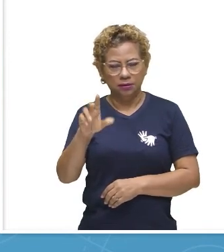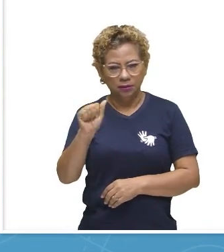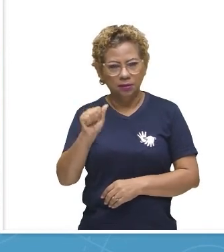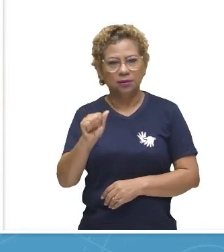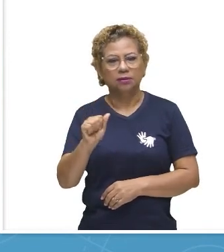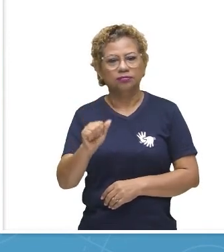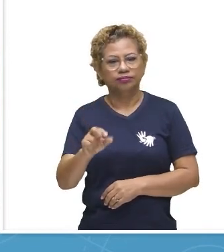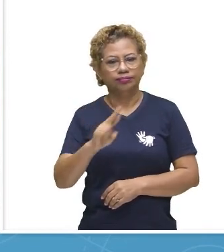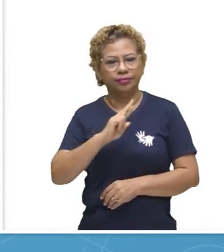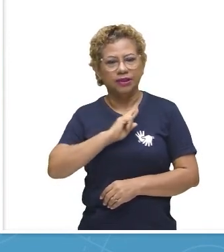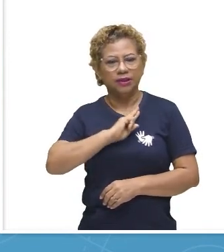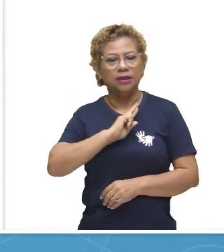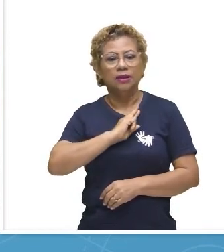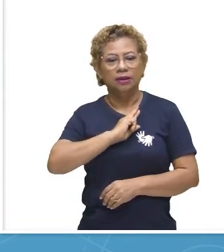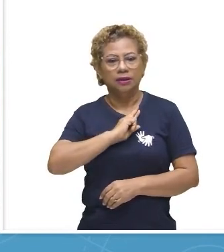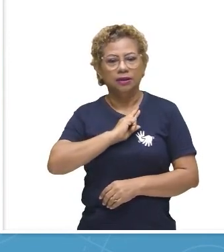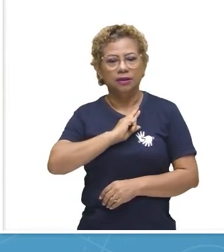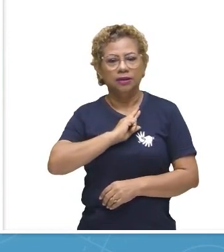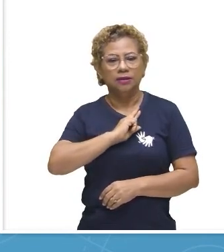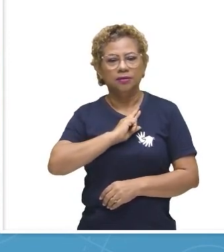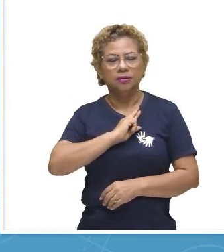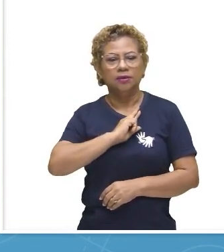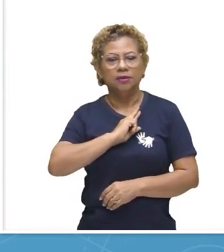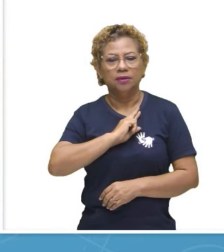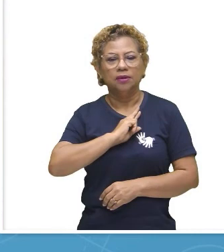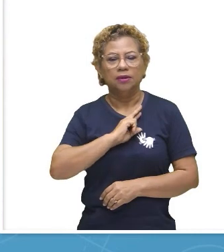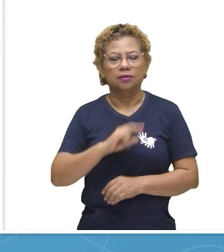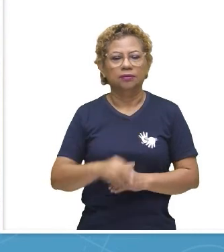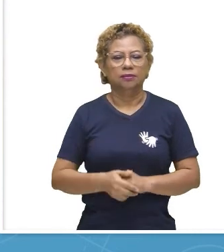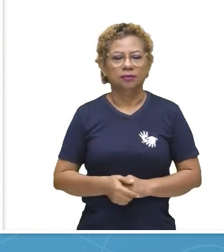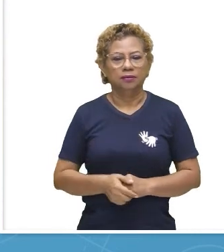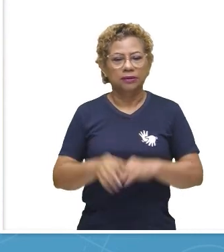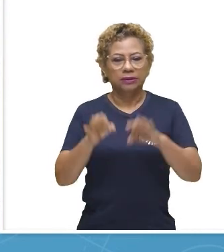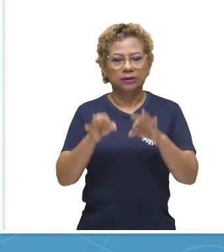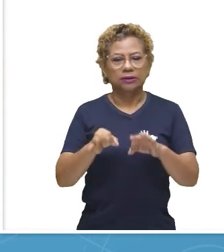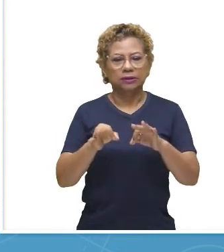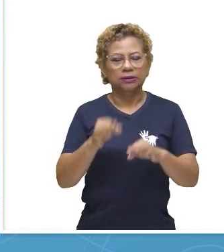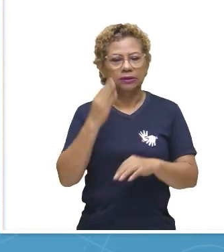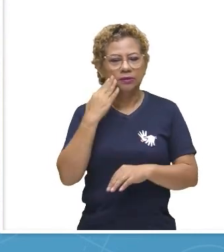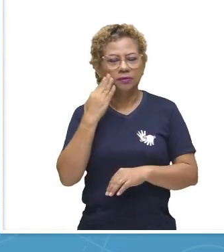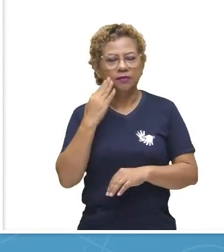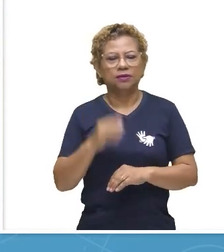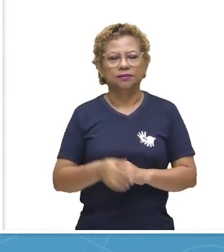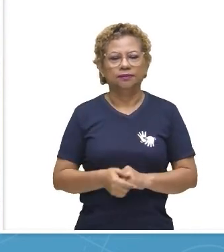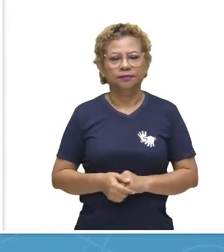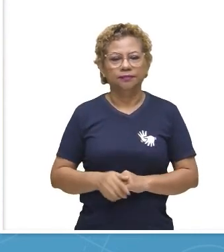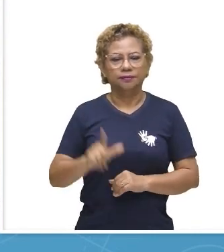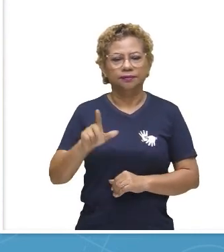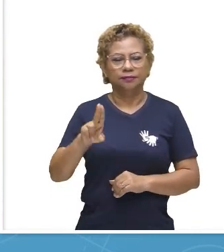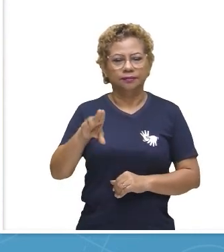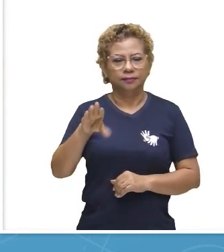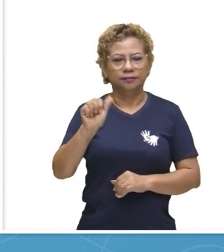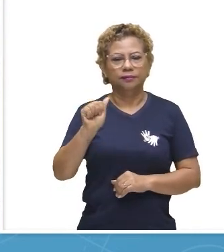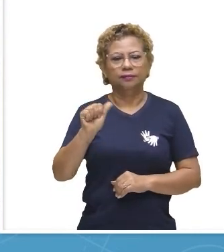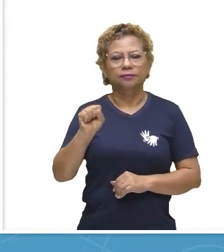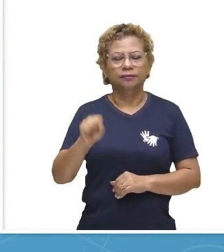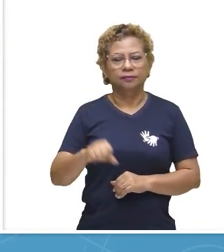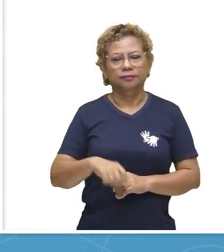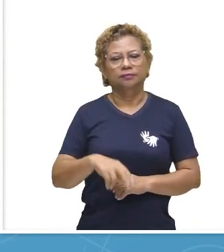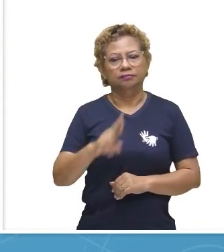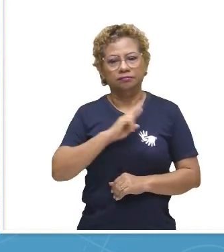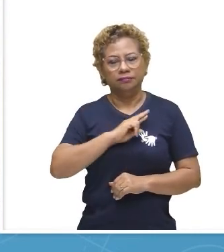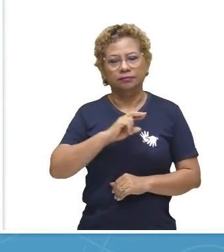Reinaldo Thompson. Parabéns para Fernanda. Vamos ver a resposta do Lucas. Ele disse que também é